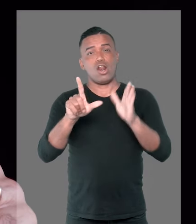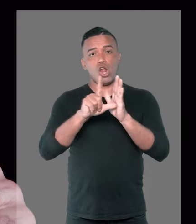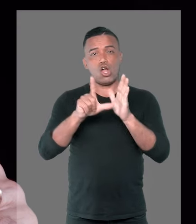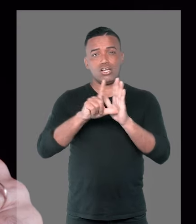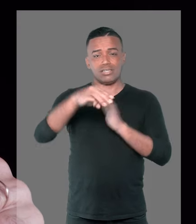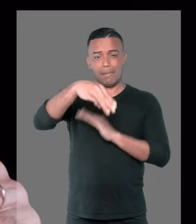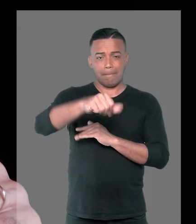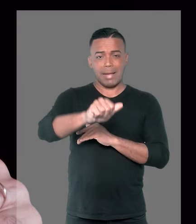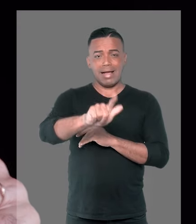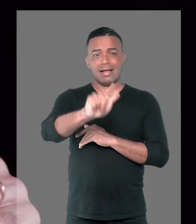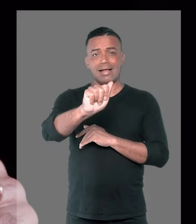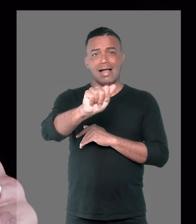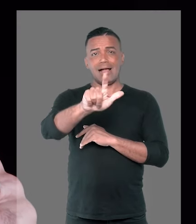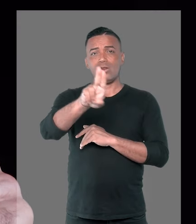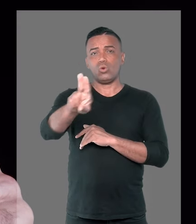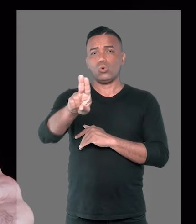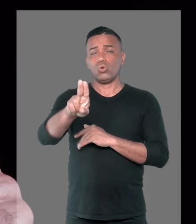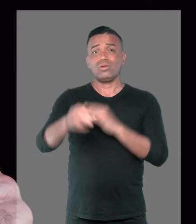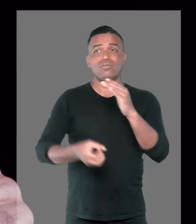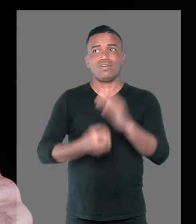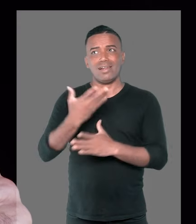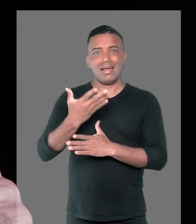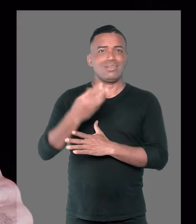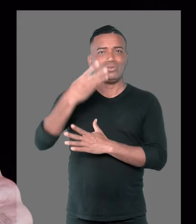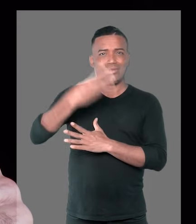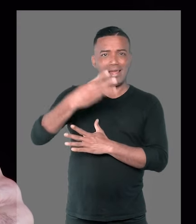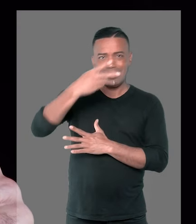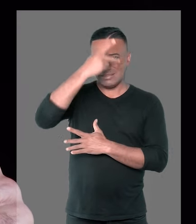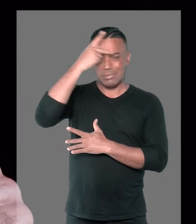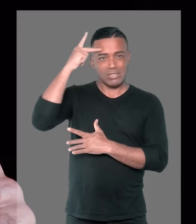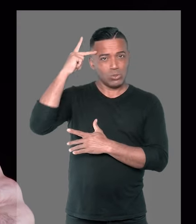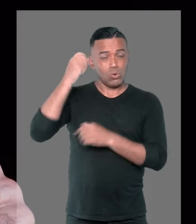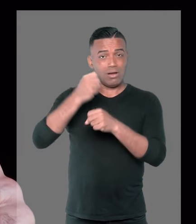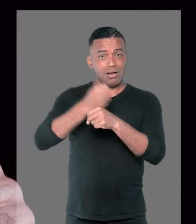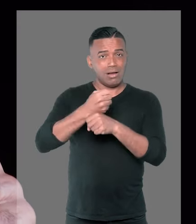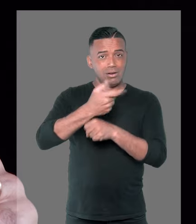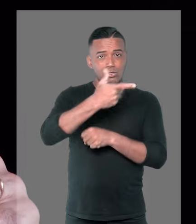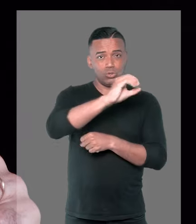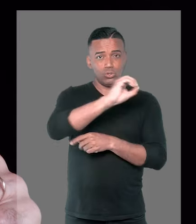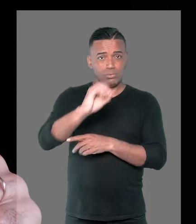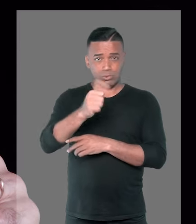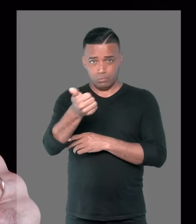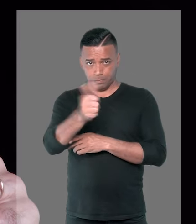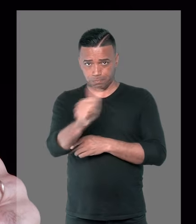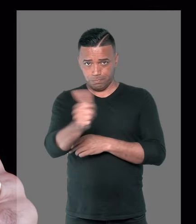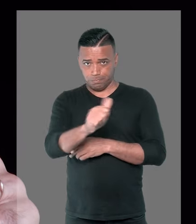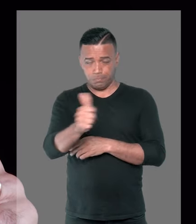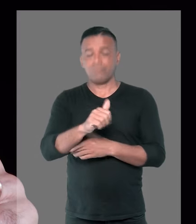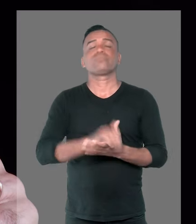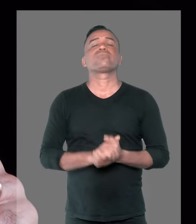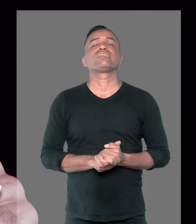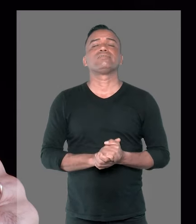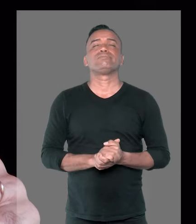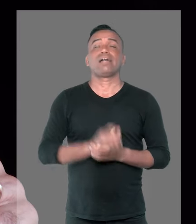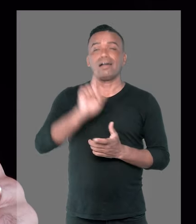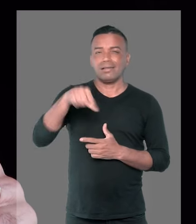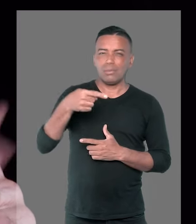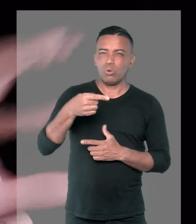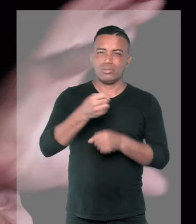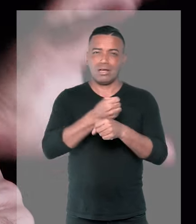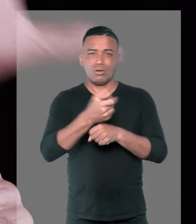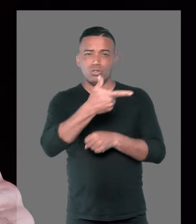albs foi criado com três pessoas em 2011 Tá certo em 2017 o